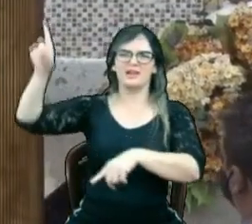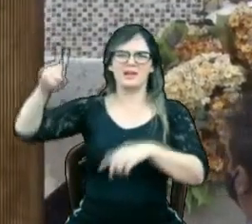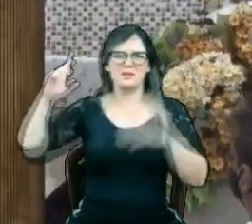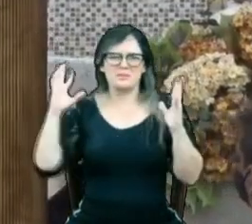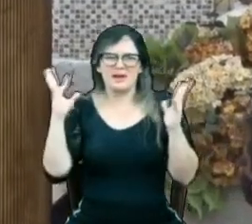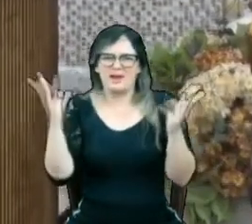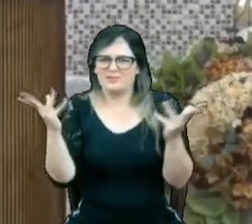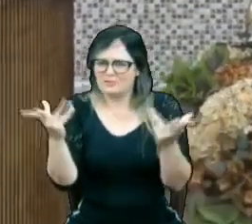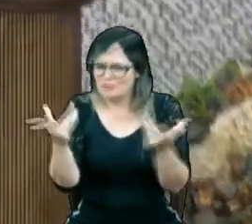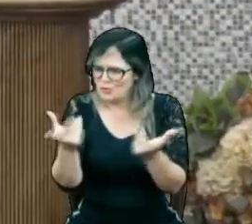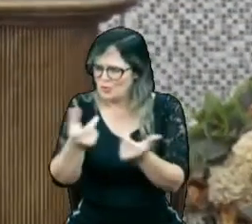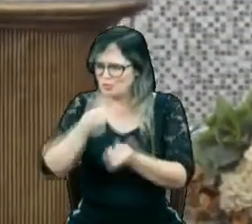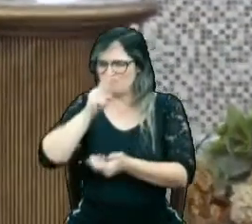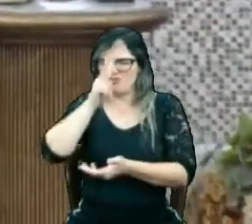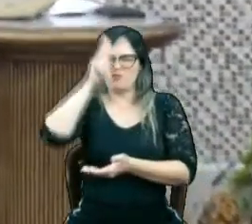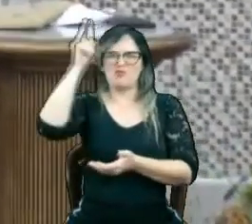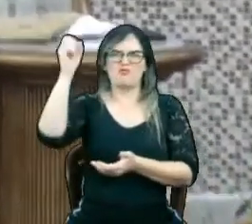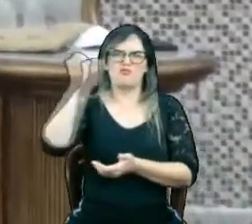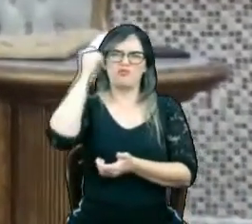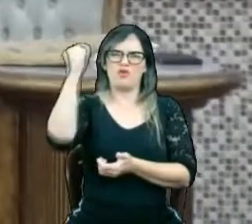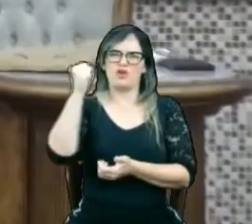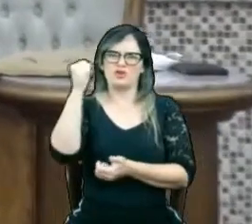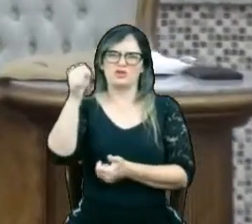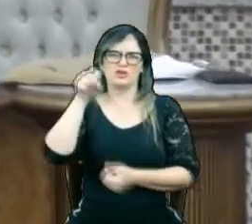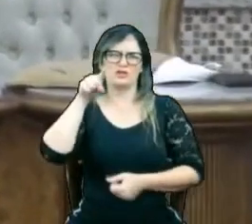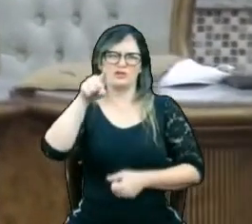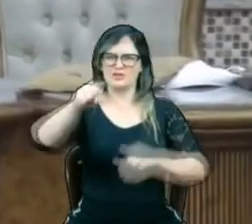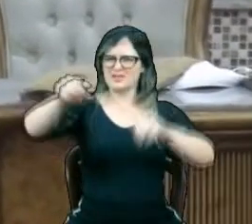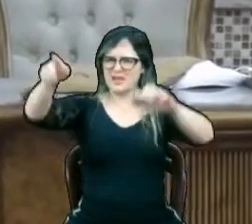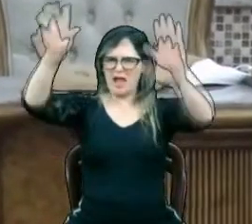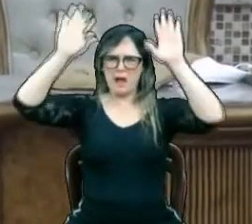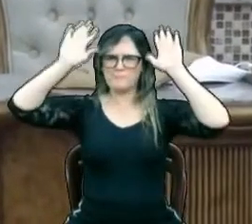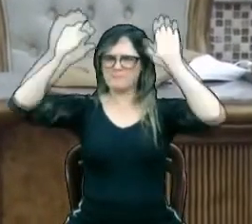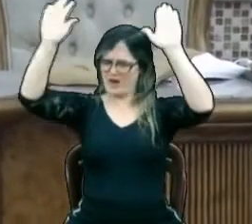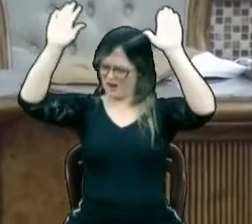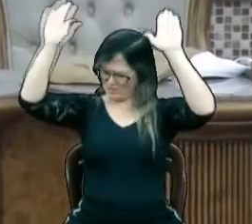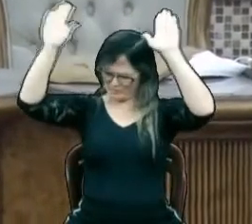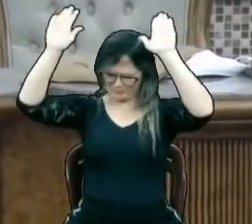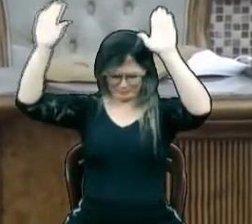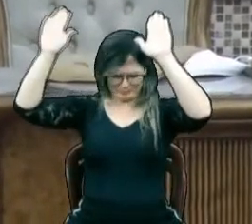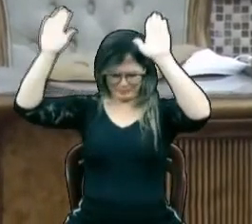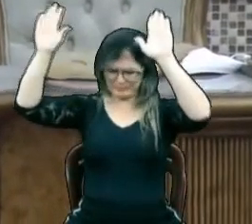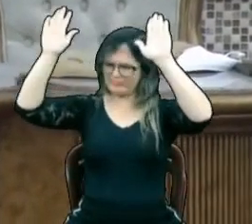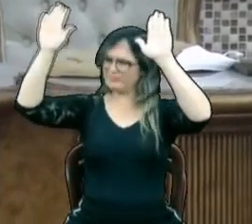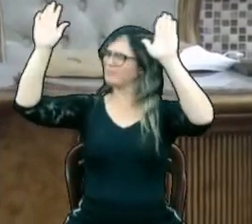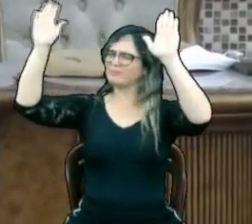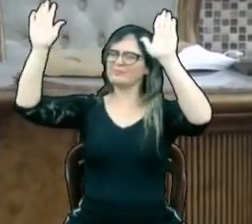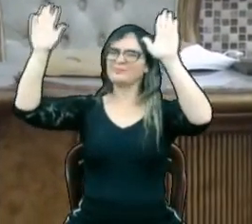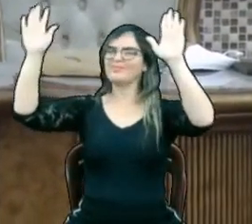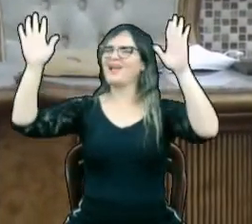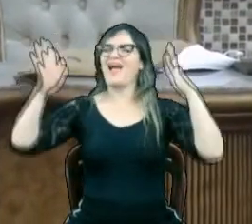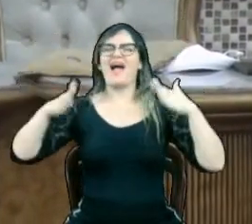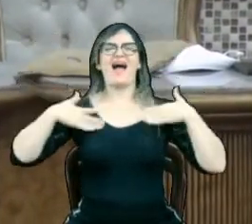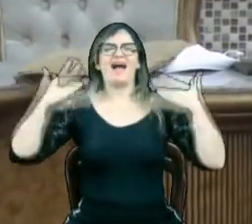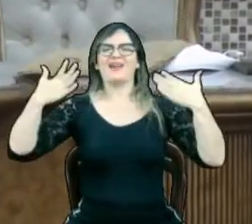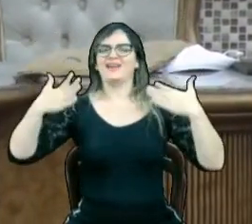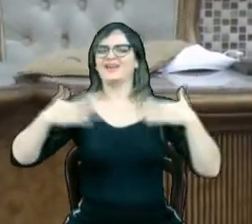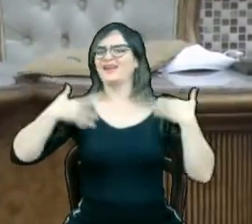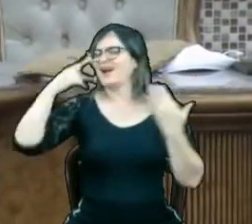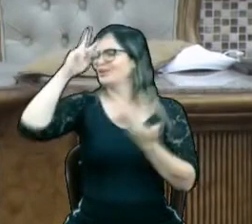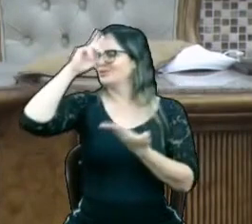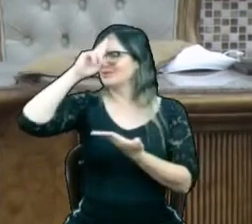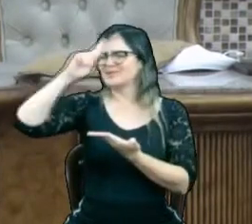dos exércitos levante a sua mão para os seus levante a sua mão para os céus e digo alegrai-vos comigo